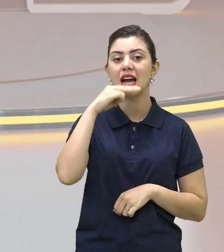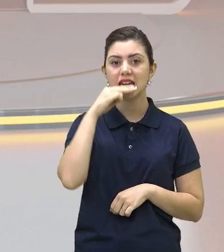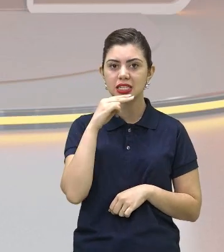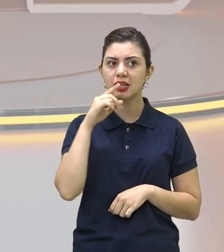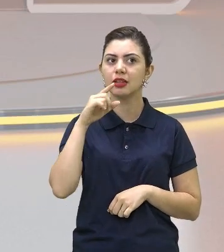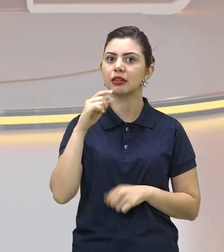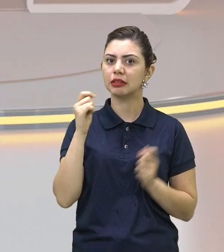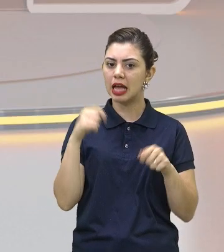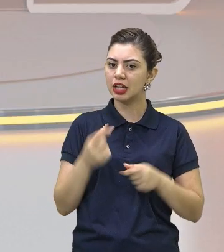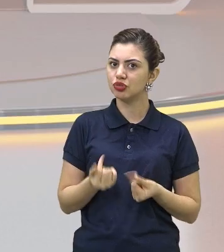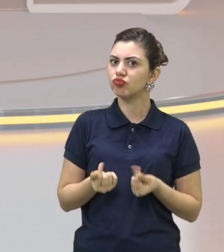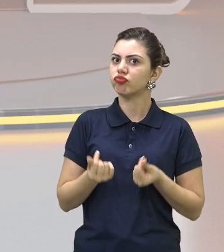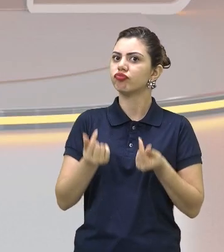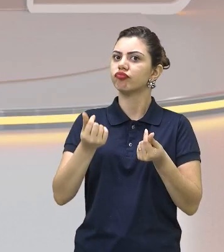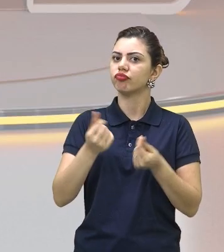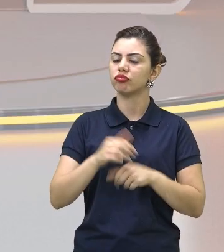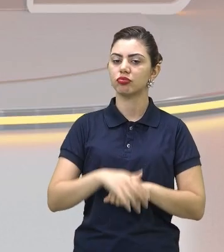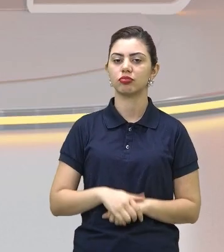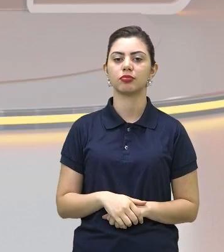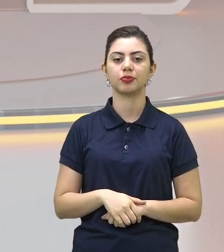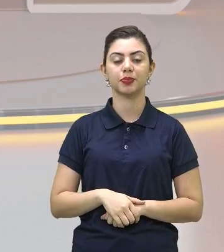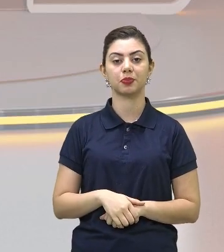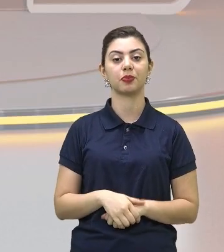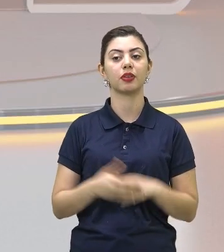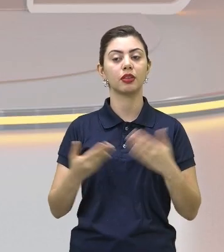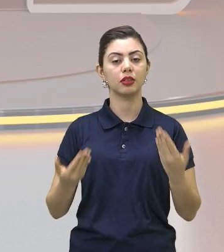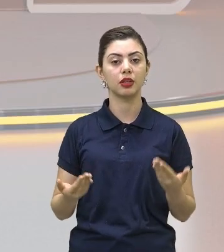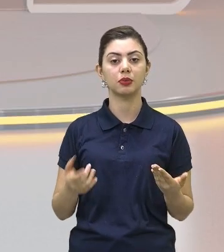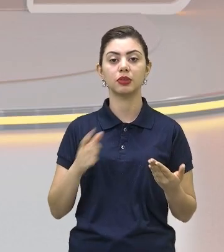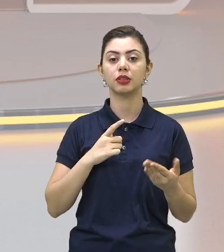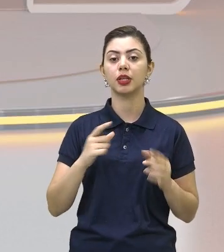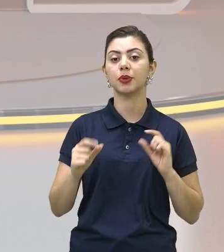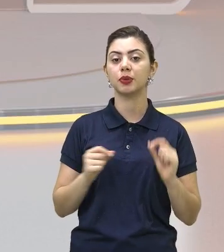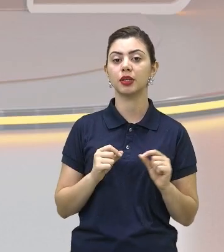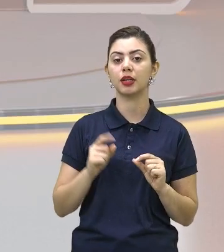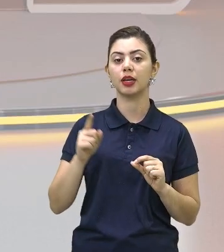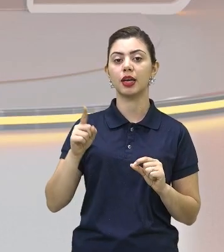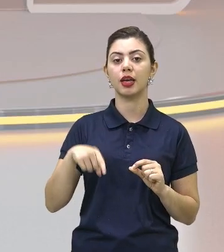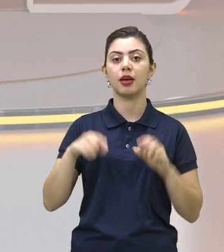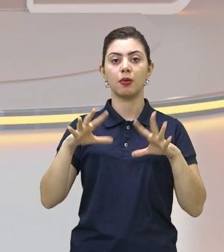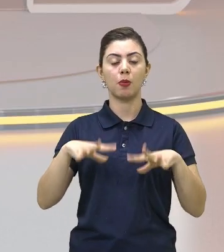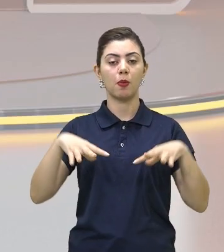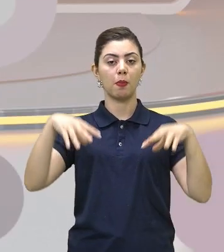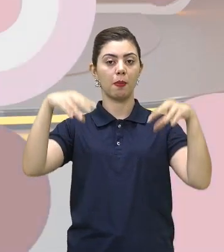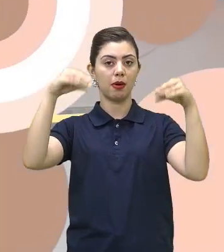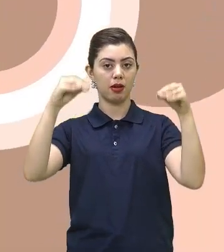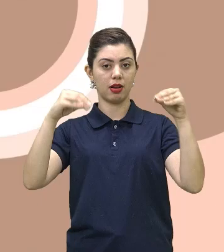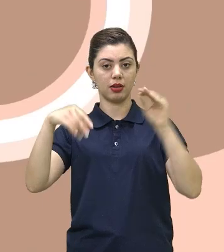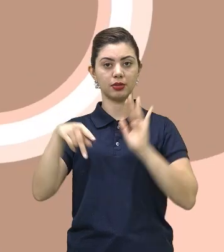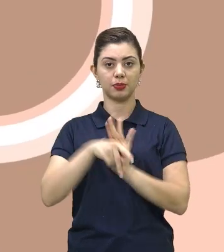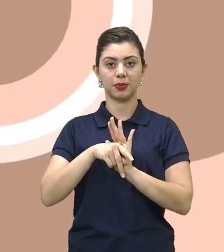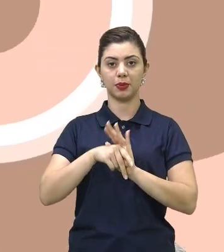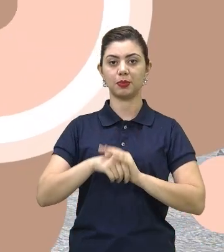uma parte interessante que é, então, né, o Palácio Real que fica em Amsterdã.